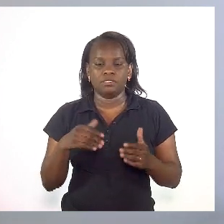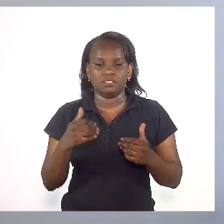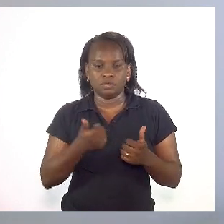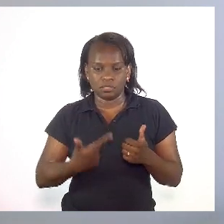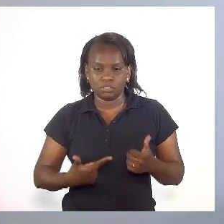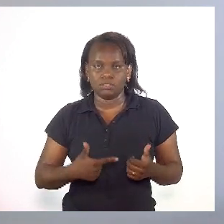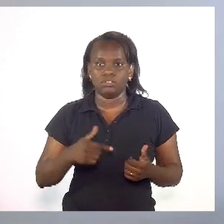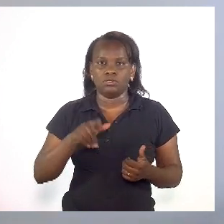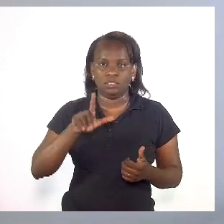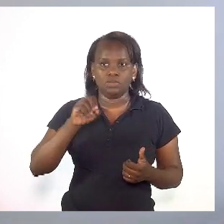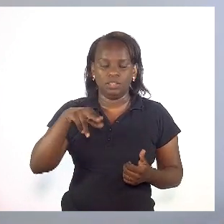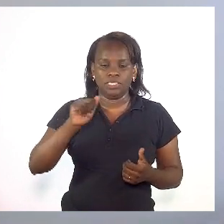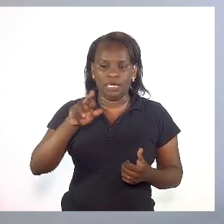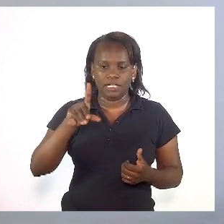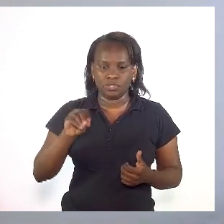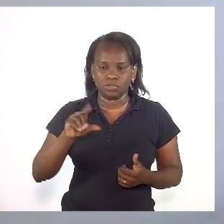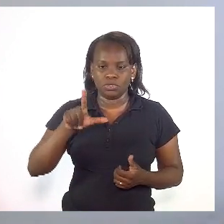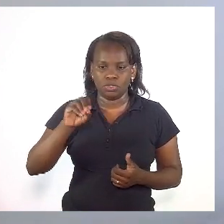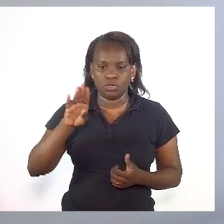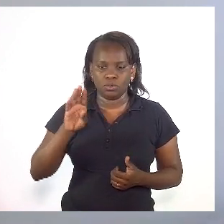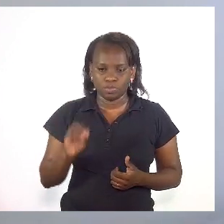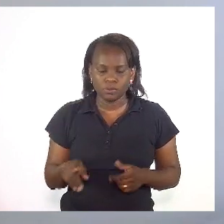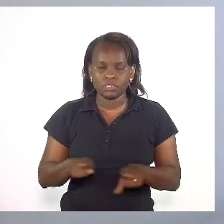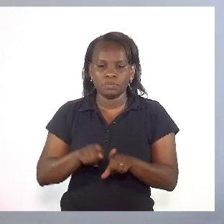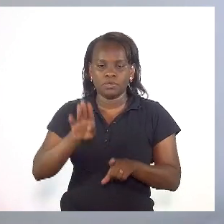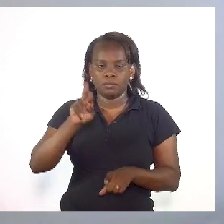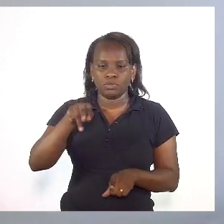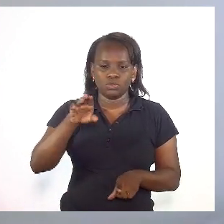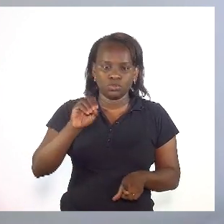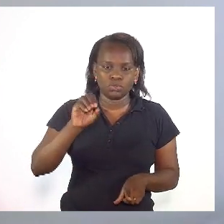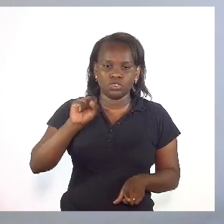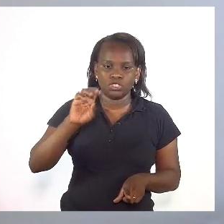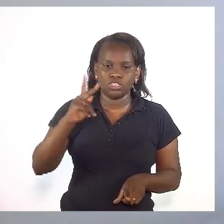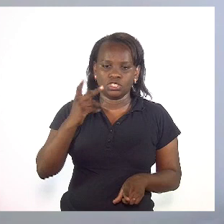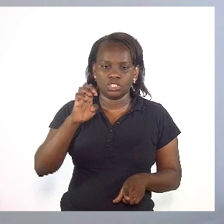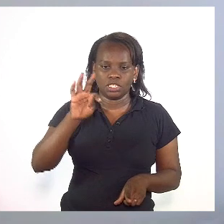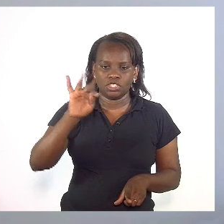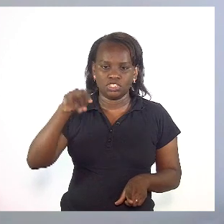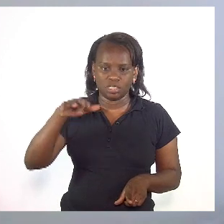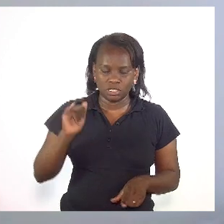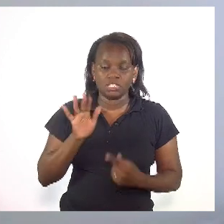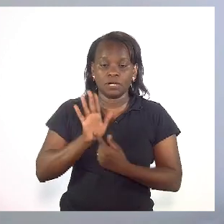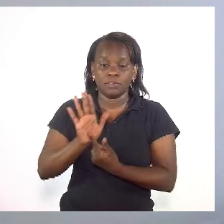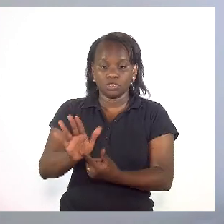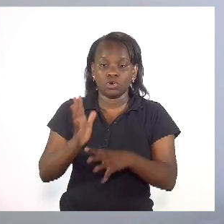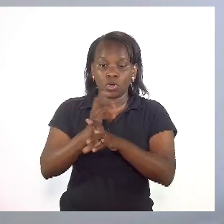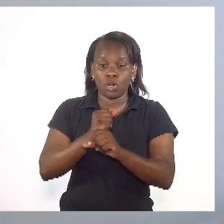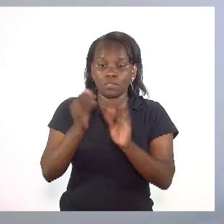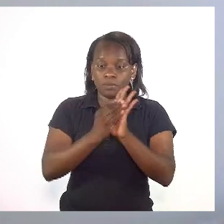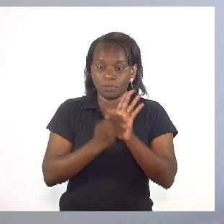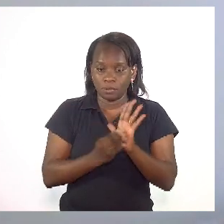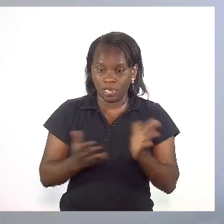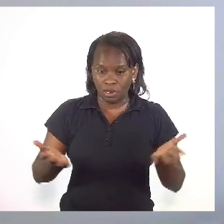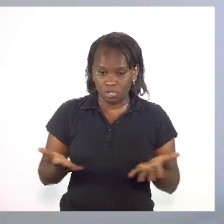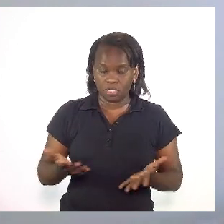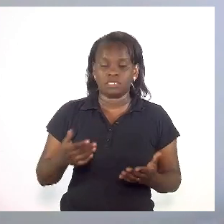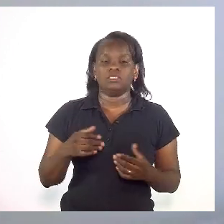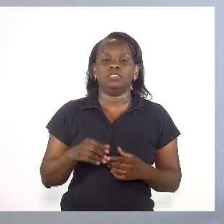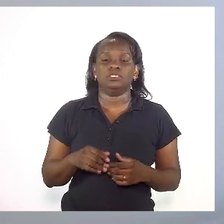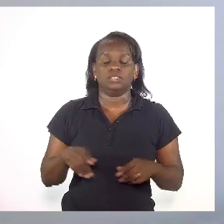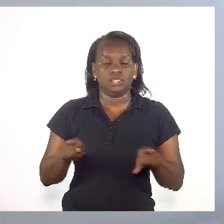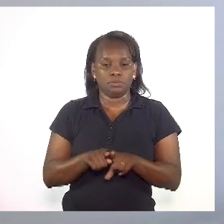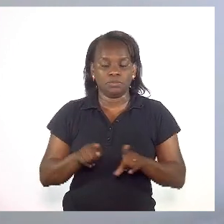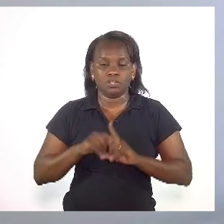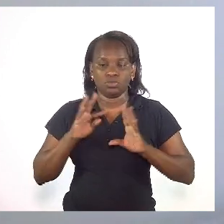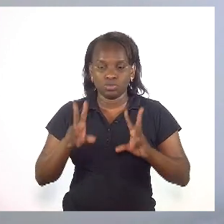Bruno Schettini, que apresentaram mais para a gente aqui as contas deste ano, a prestação, todos que estão